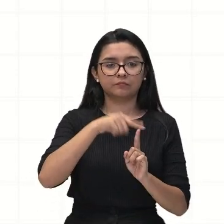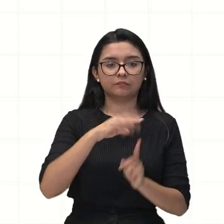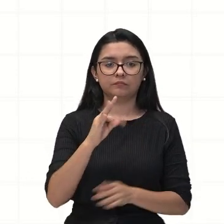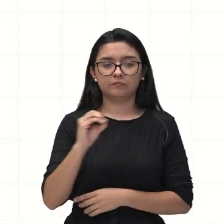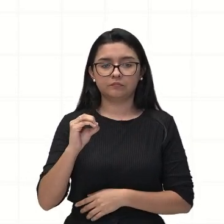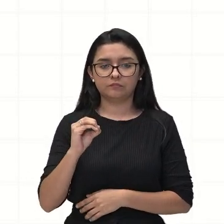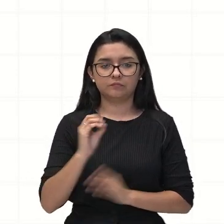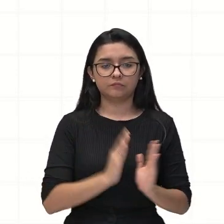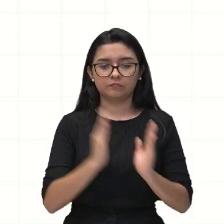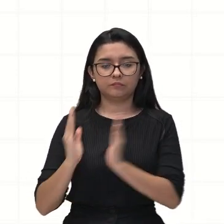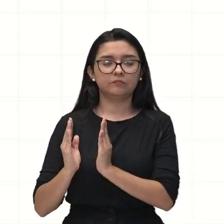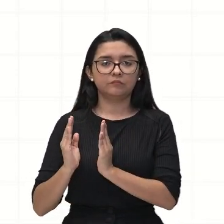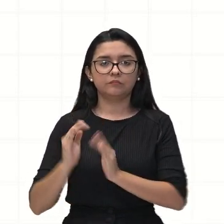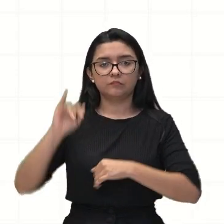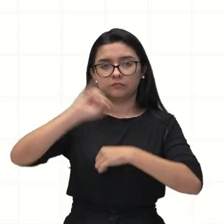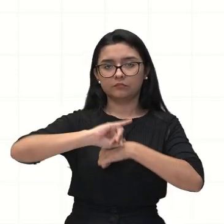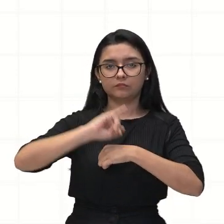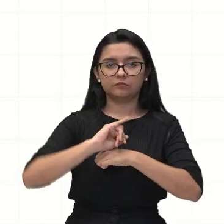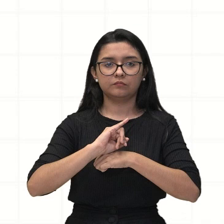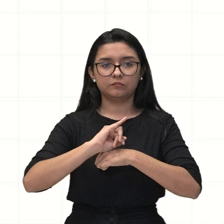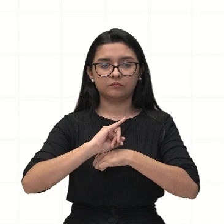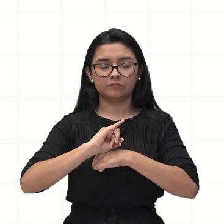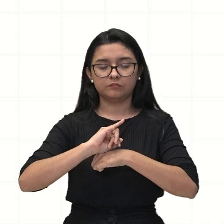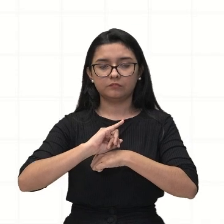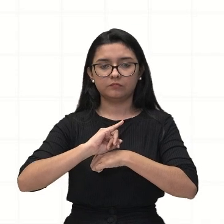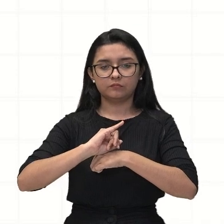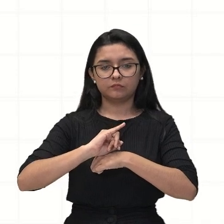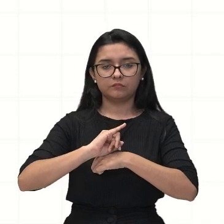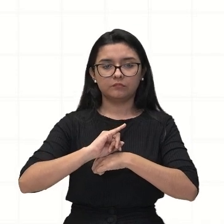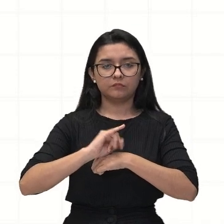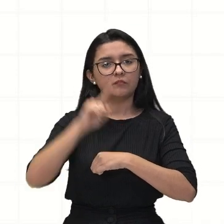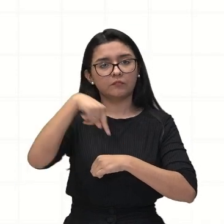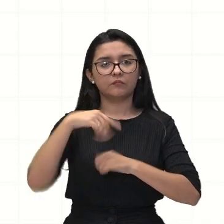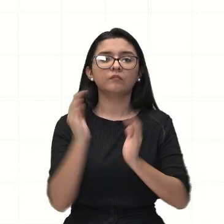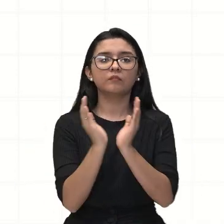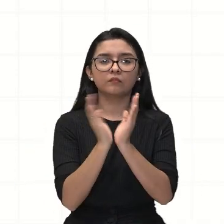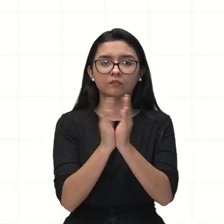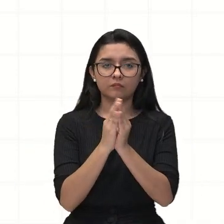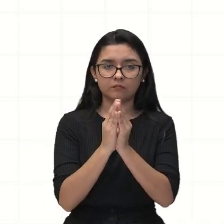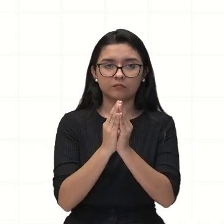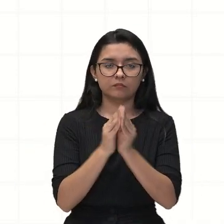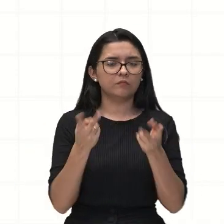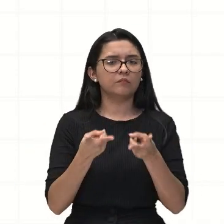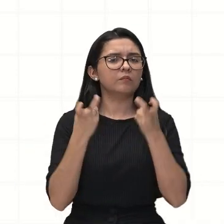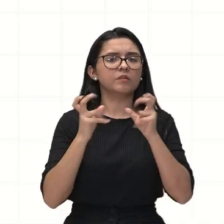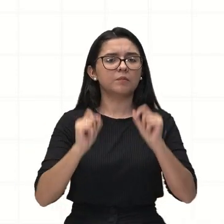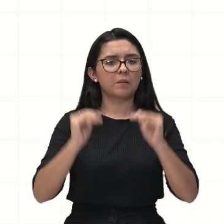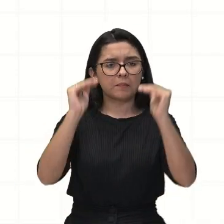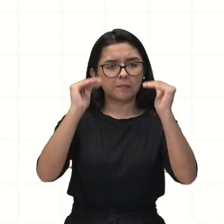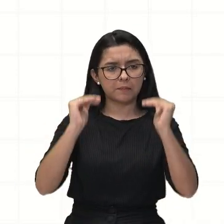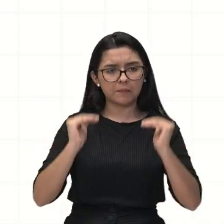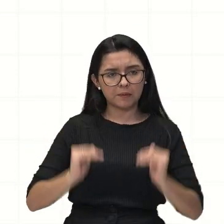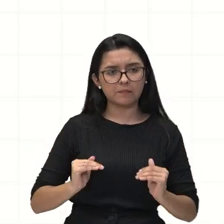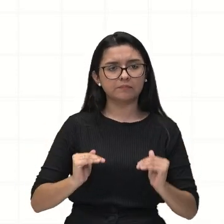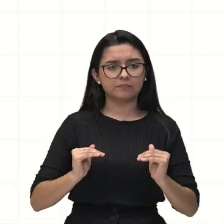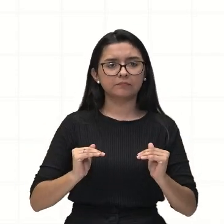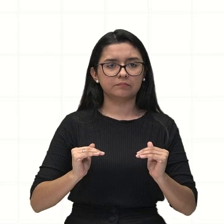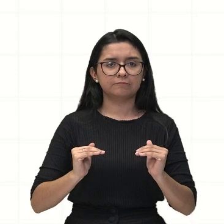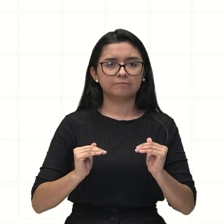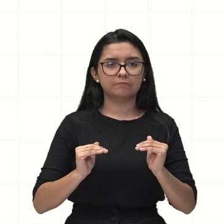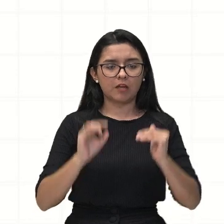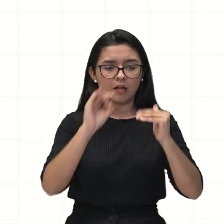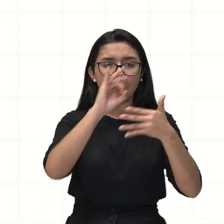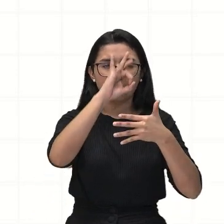TO, e sua respectiva capital, Palmas. Então, observe que nós estamos dando aqui qualidades aos elementos